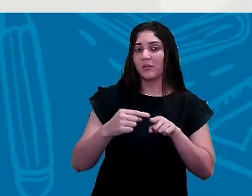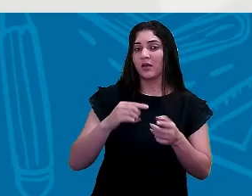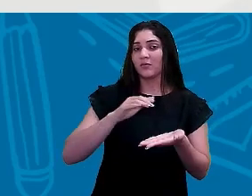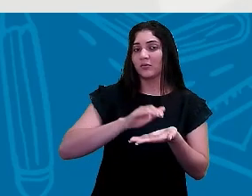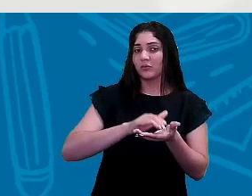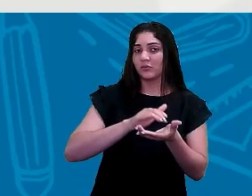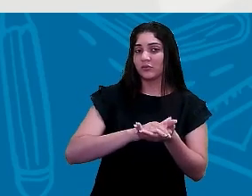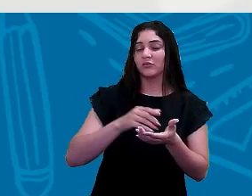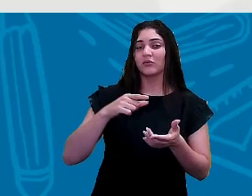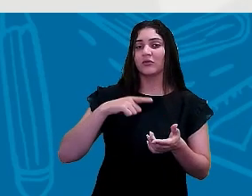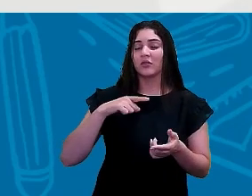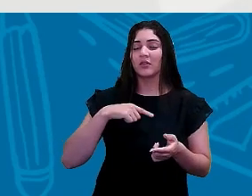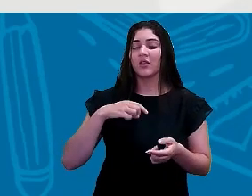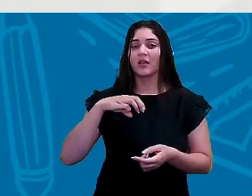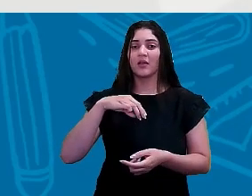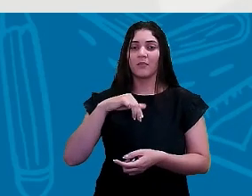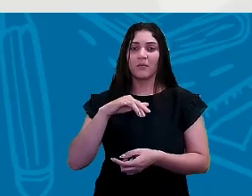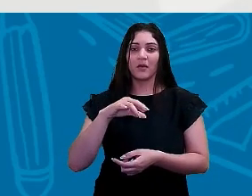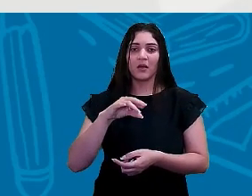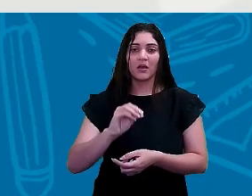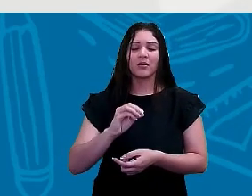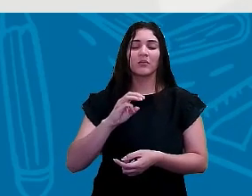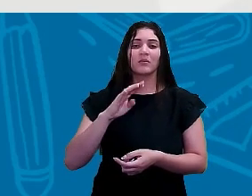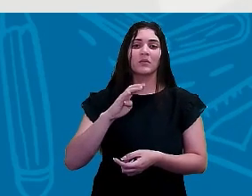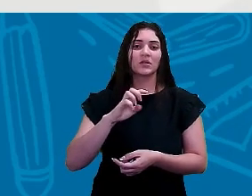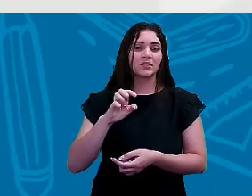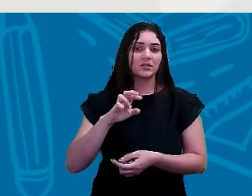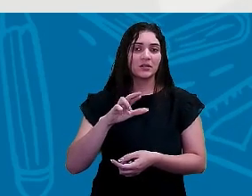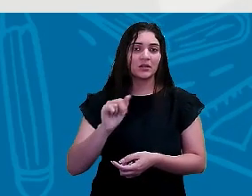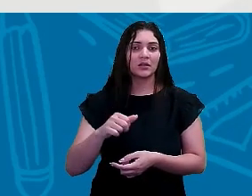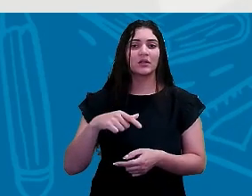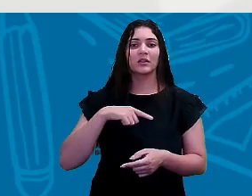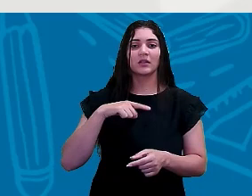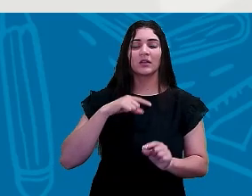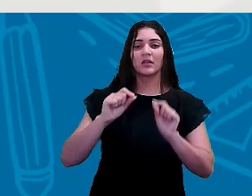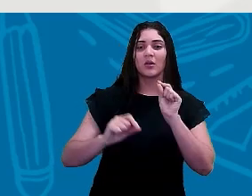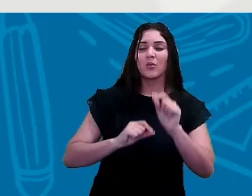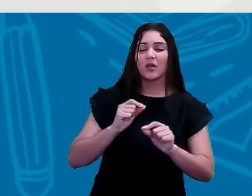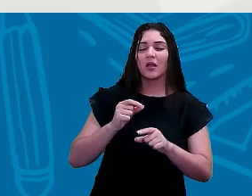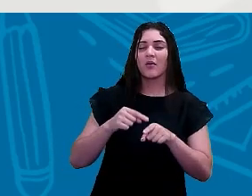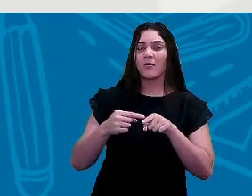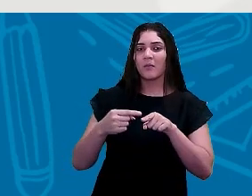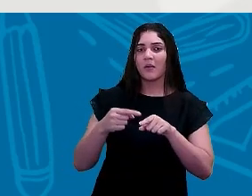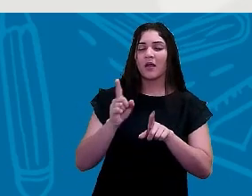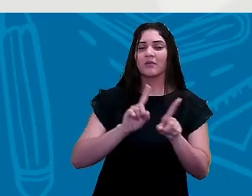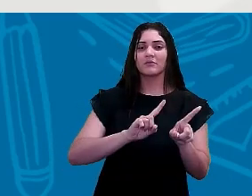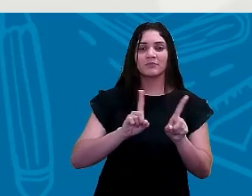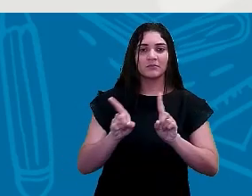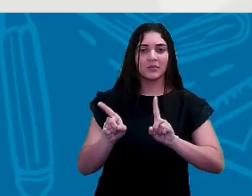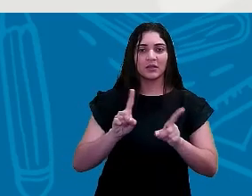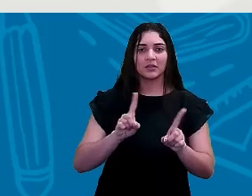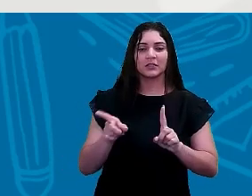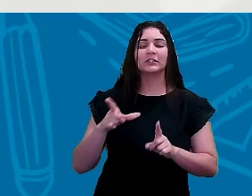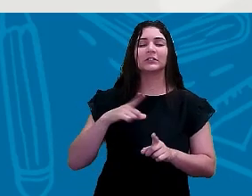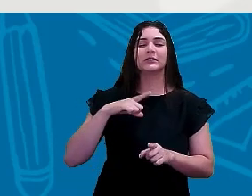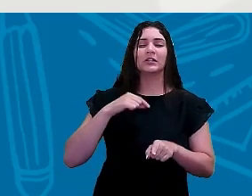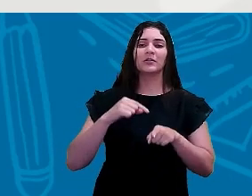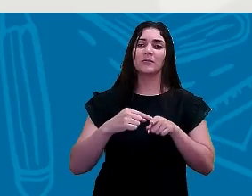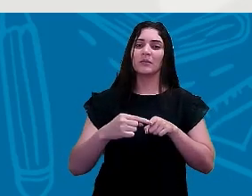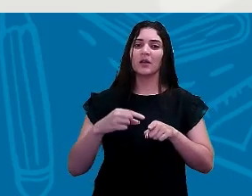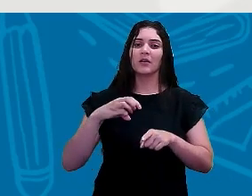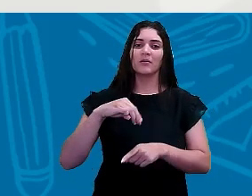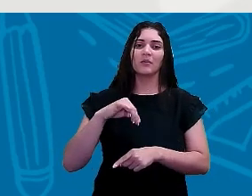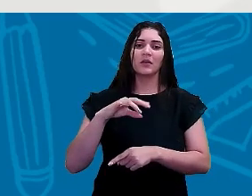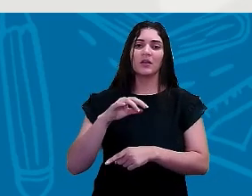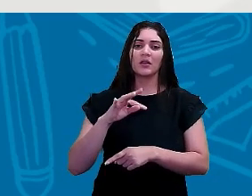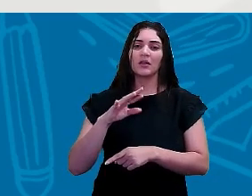o Mário Bezerra, temos Matadouro, temos o bairro da Matriz, temos o bairro Militina,